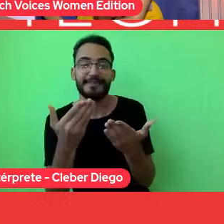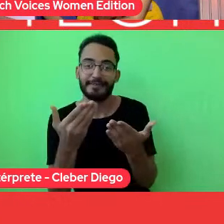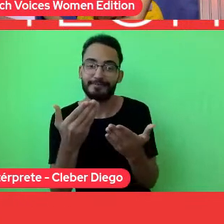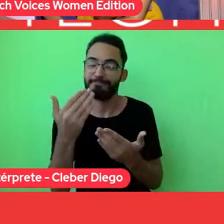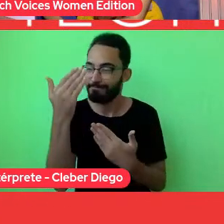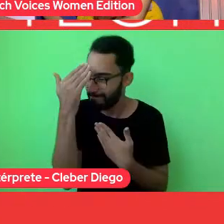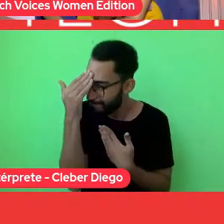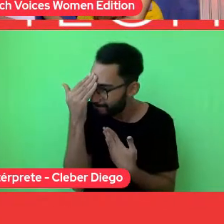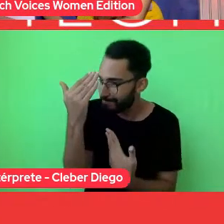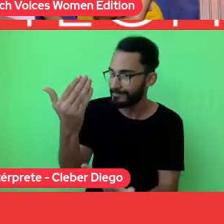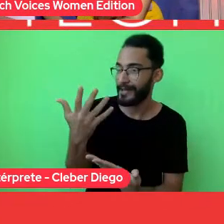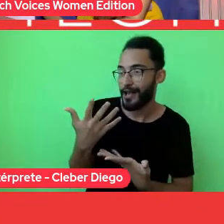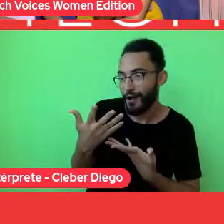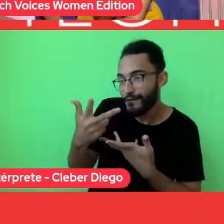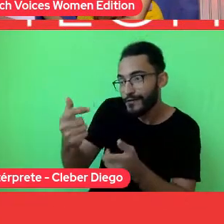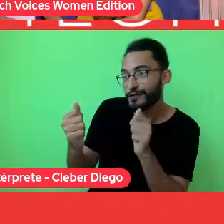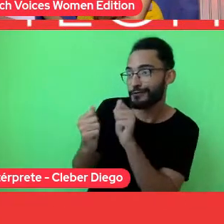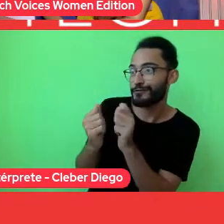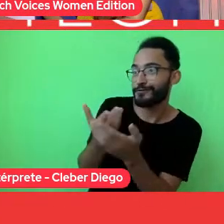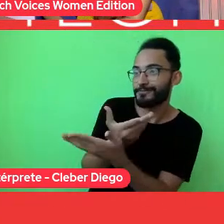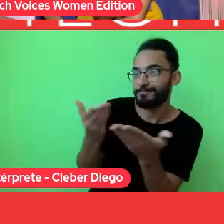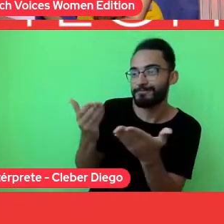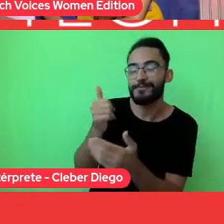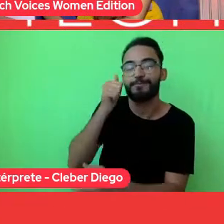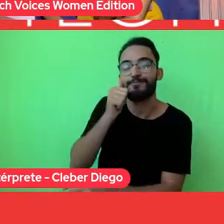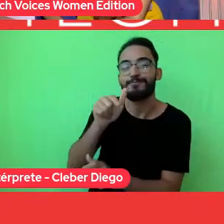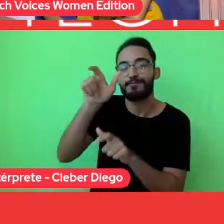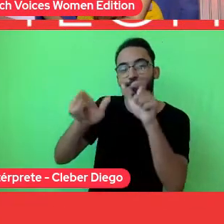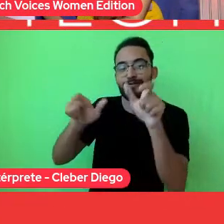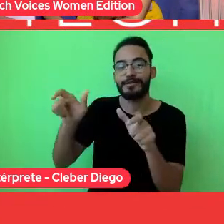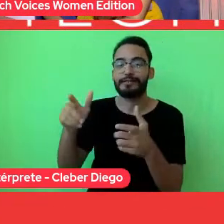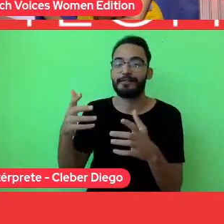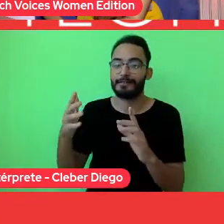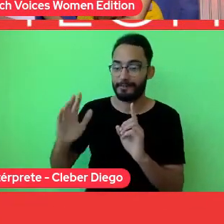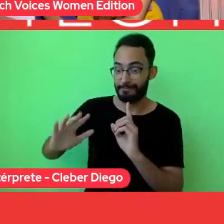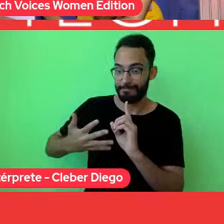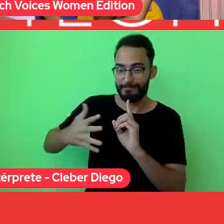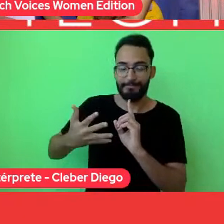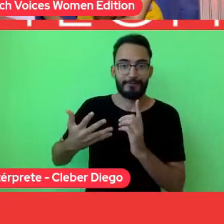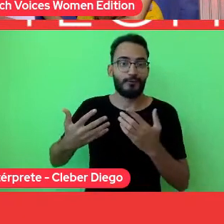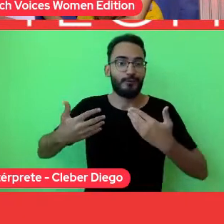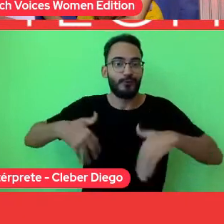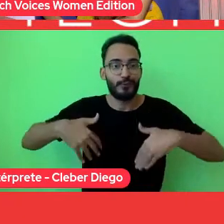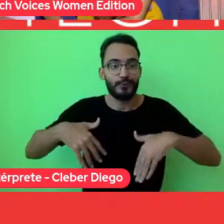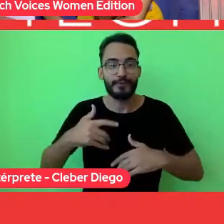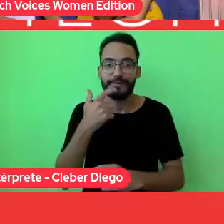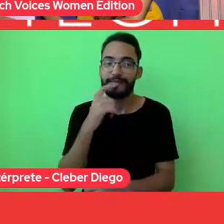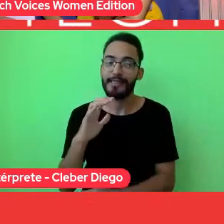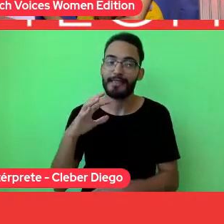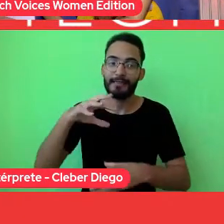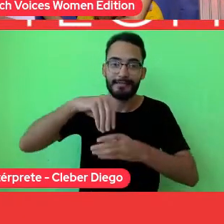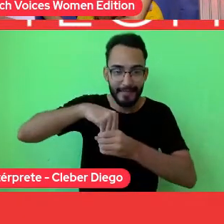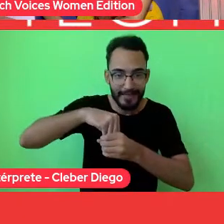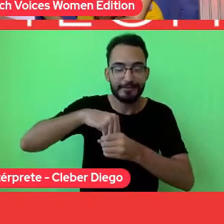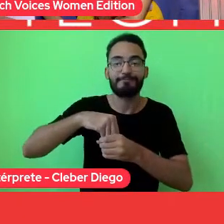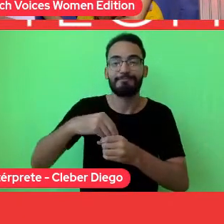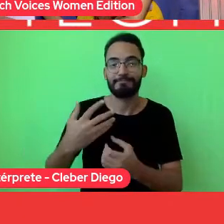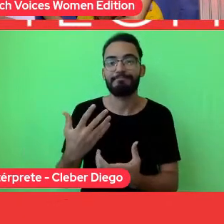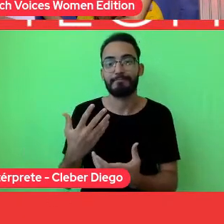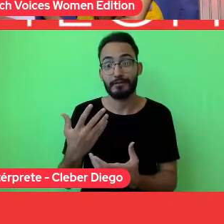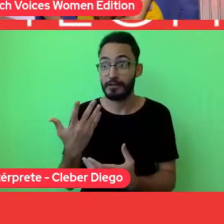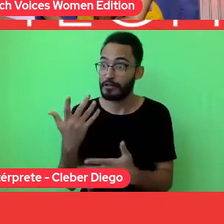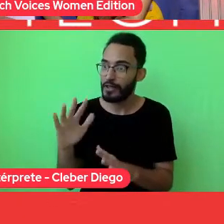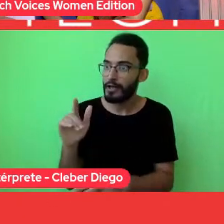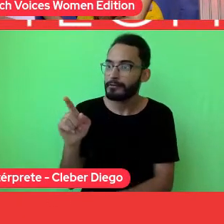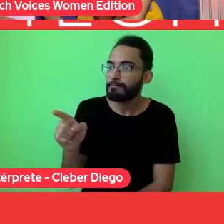pelo convite de estar aqui com vocês, com essas mulheres que me inspiram tanto também aqui na CIT, que fazem parte